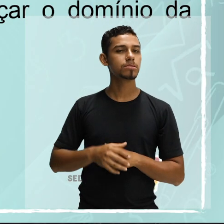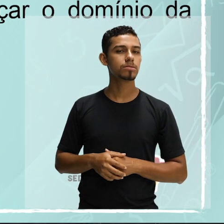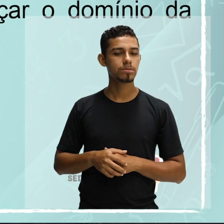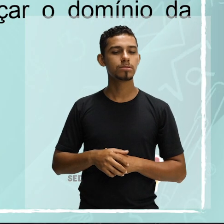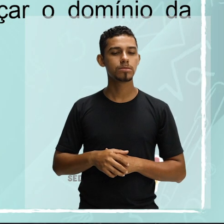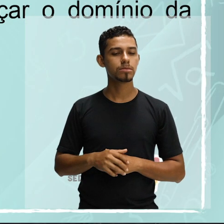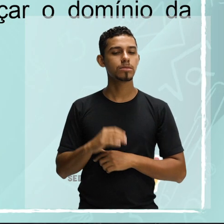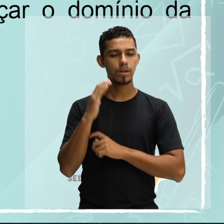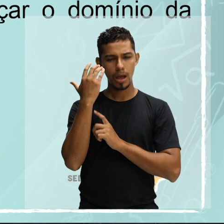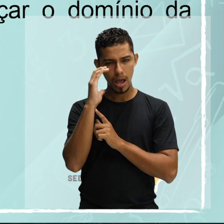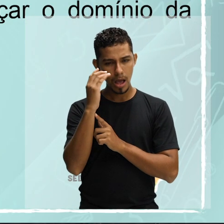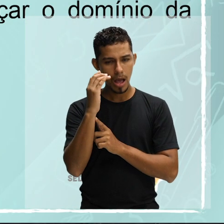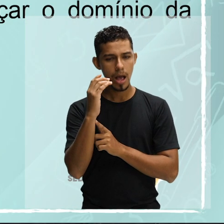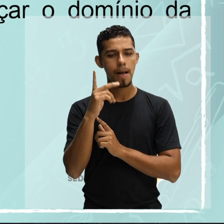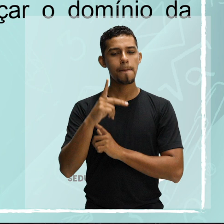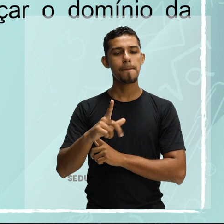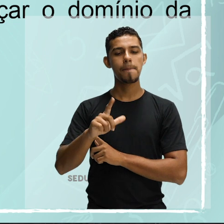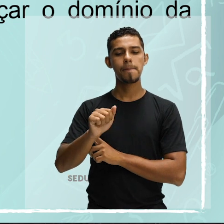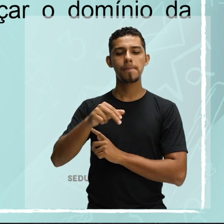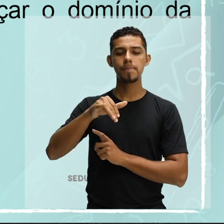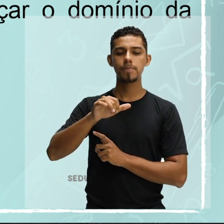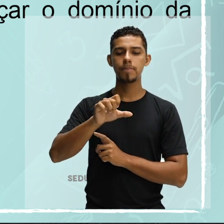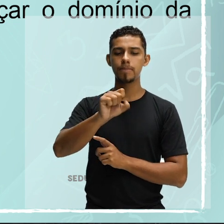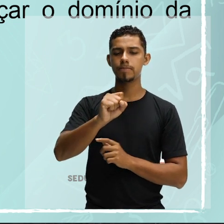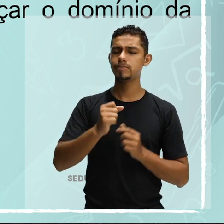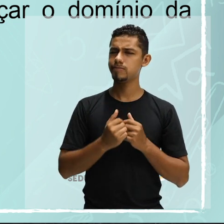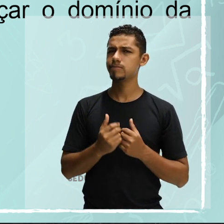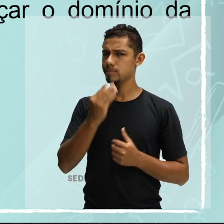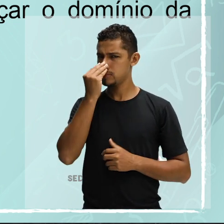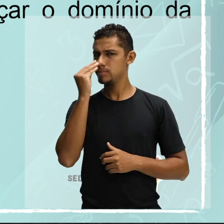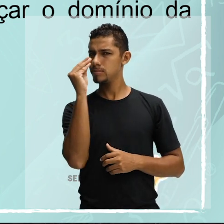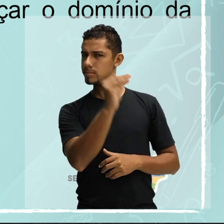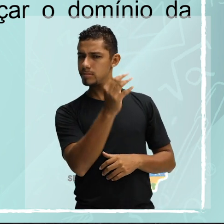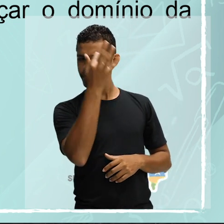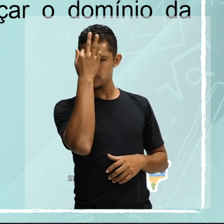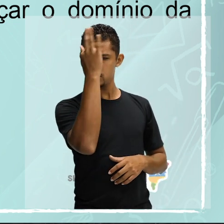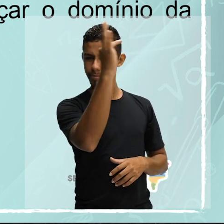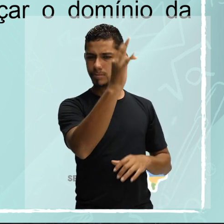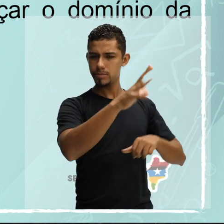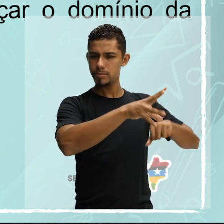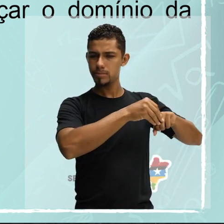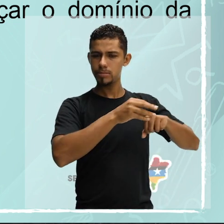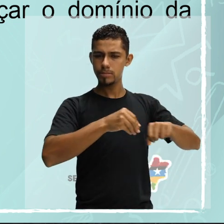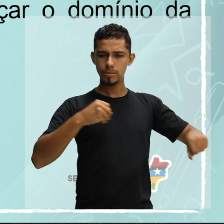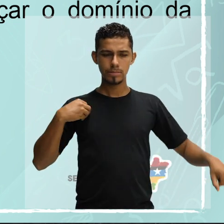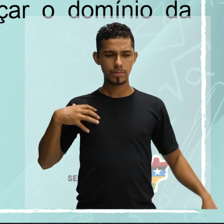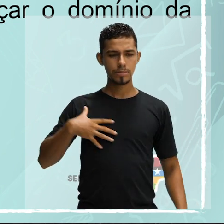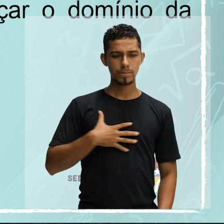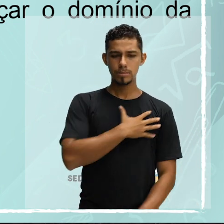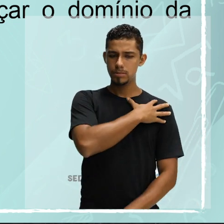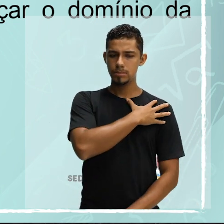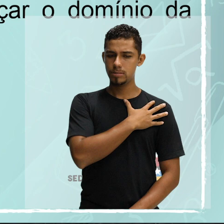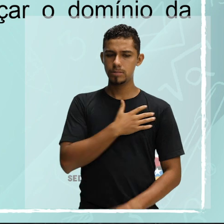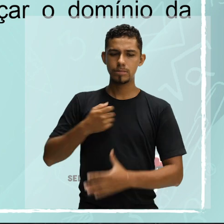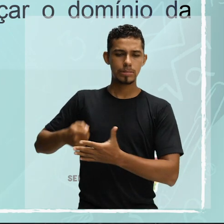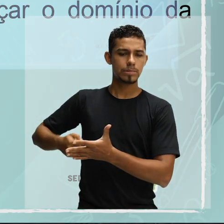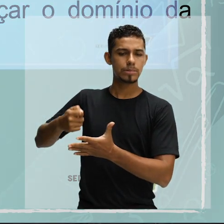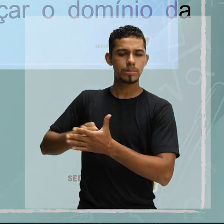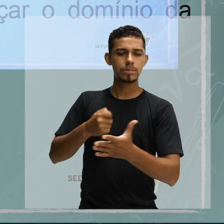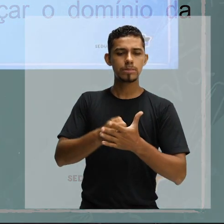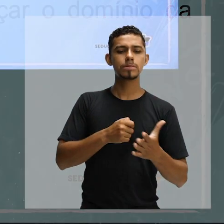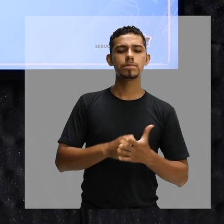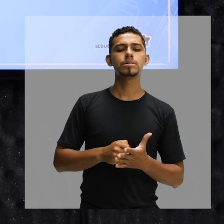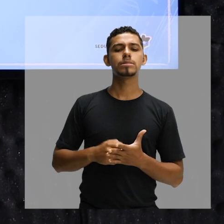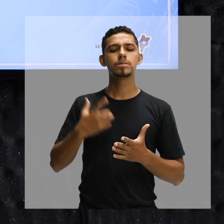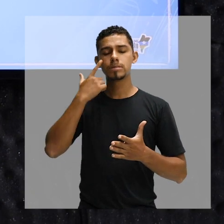ciência planificada, rejeita a filosofia de Aristóteles como sendo uma filosofia estéril para a produção de obras que beneficiassem a vida do homem